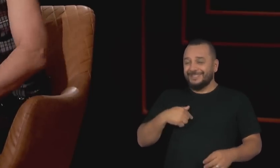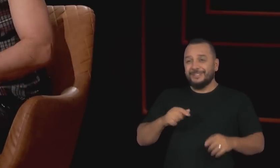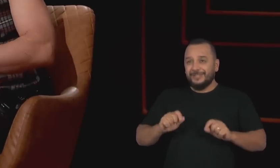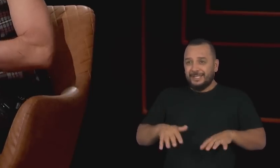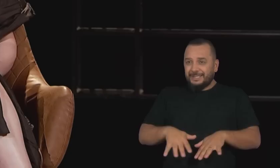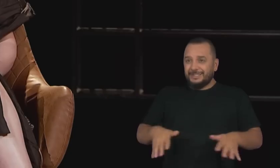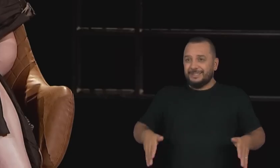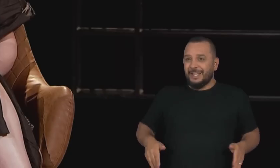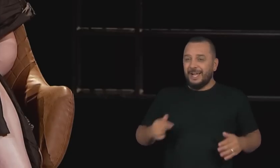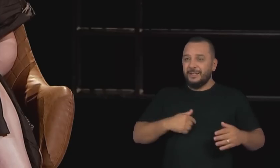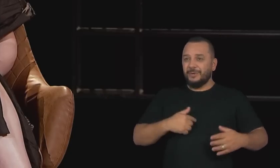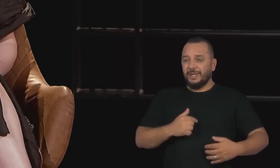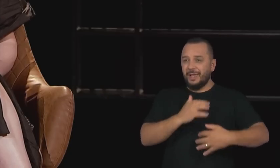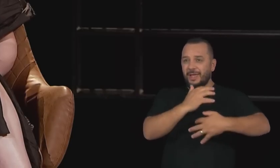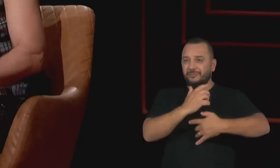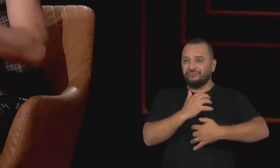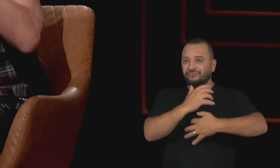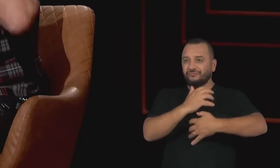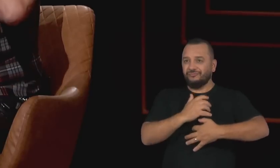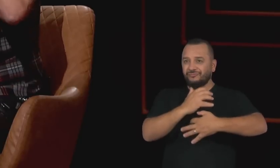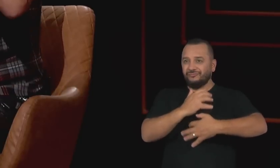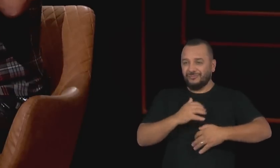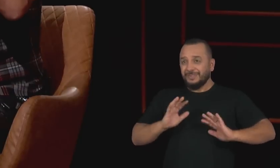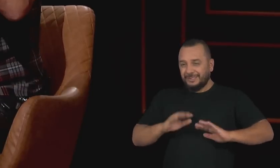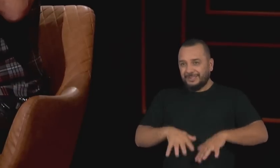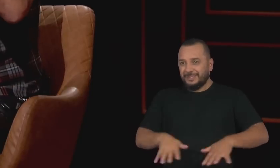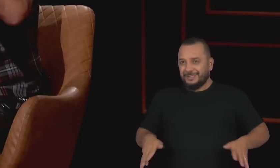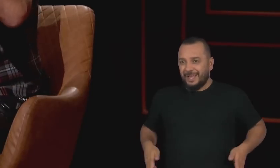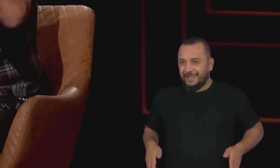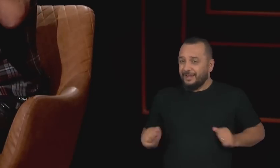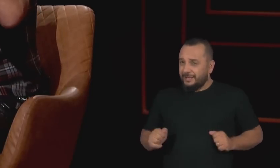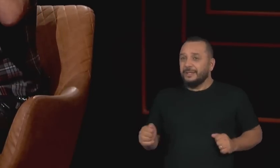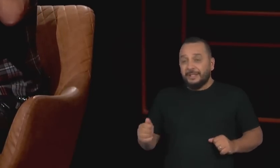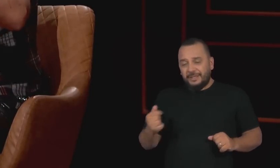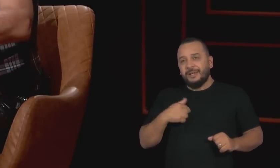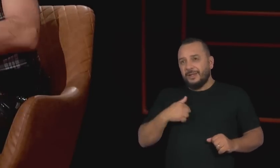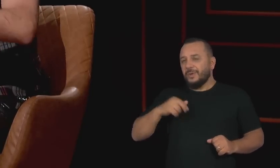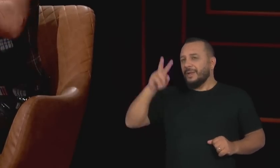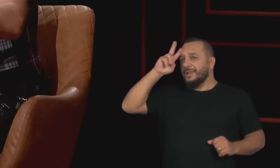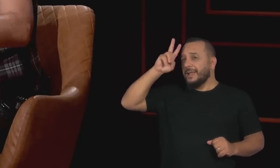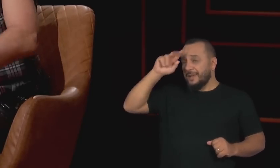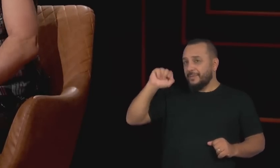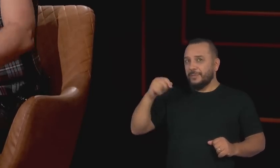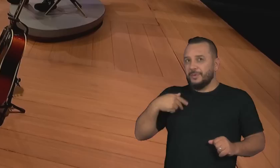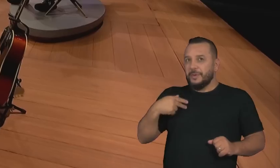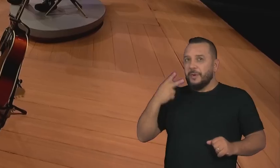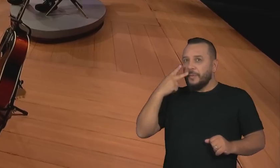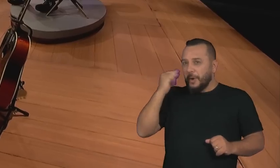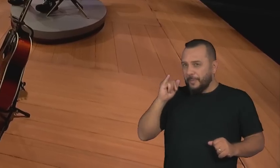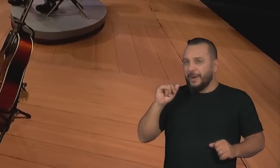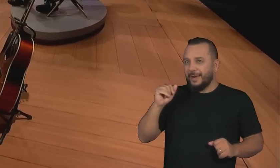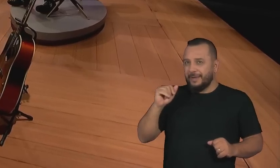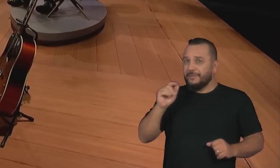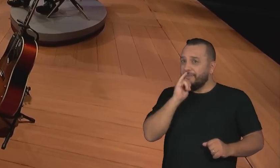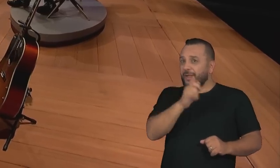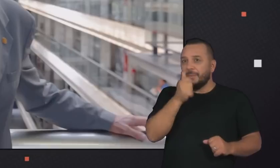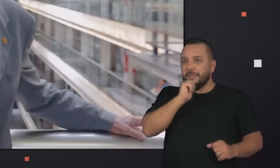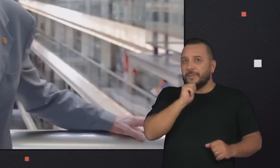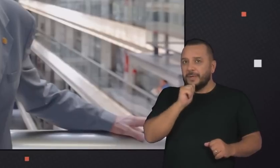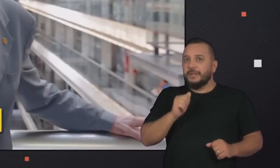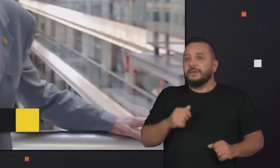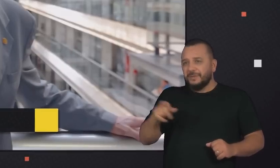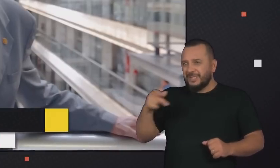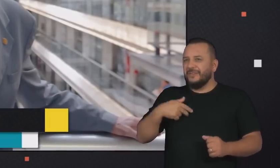roubava dela e misturava e tal. Eu me lembro meu avô falando pro meu pai, ele amava o meu pai, falava para minha mãe, vai casar